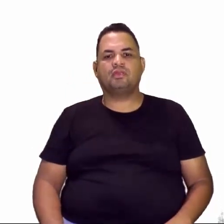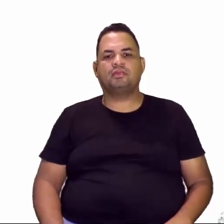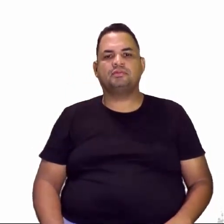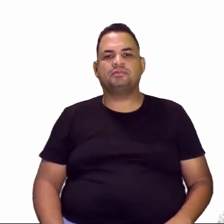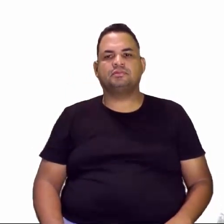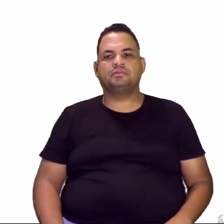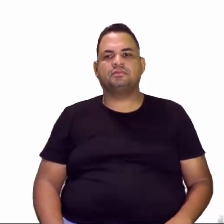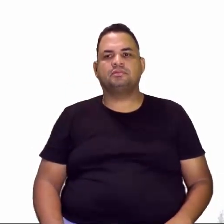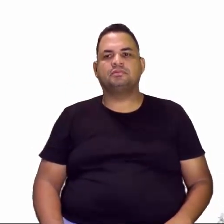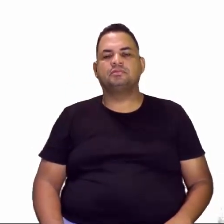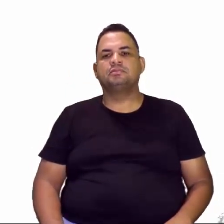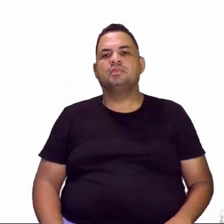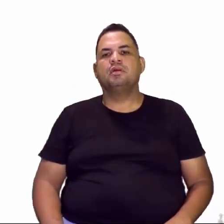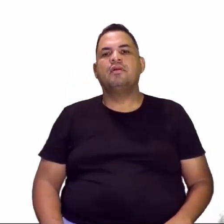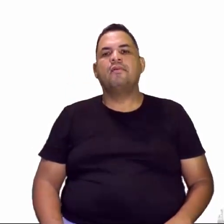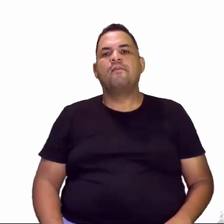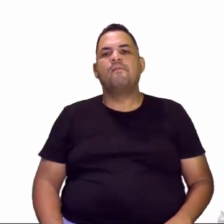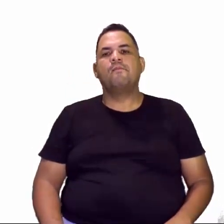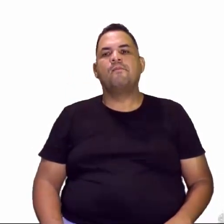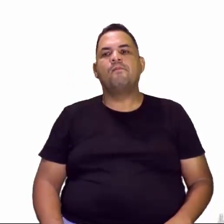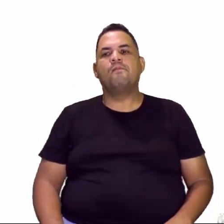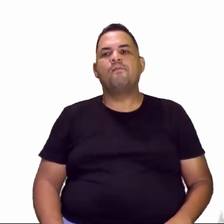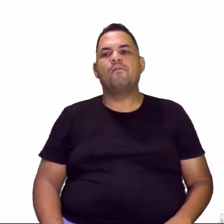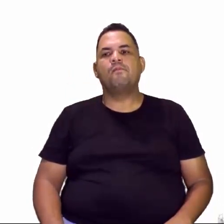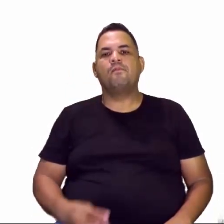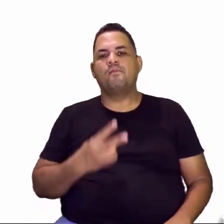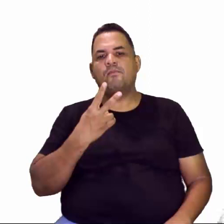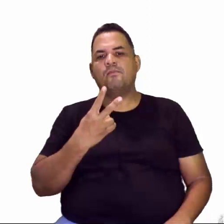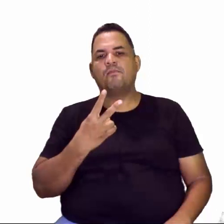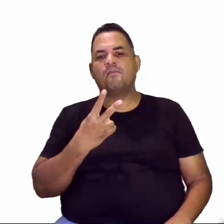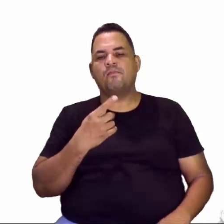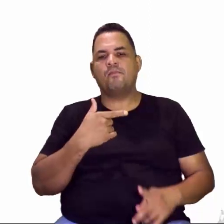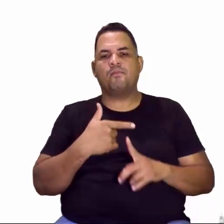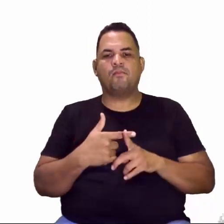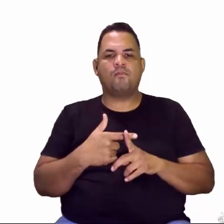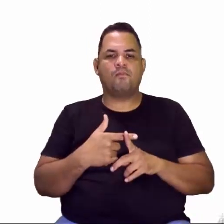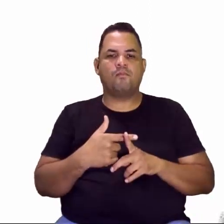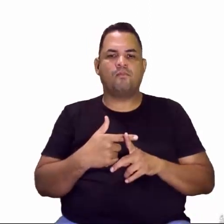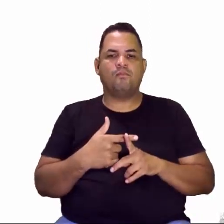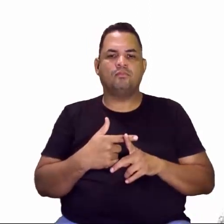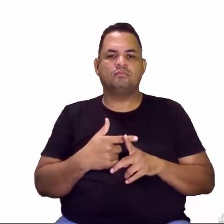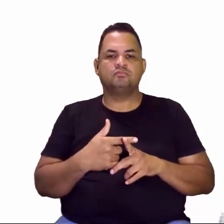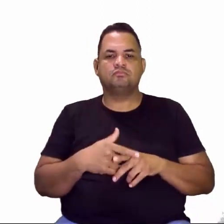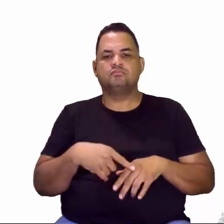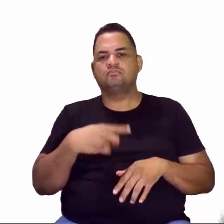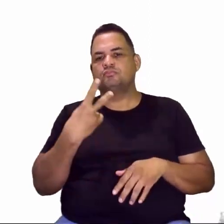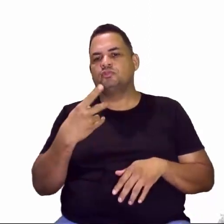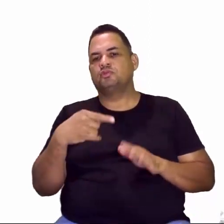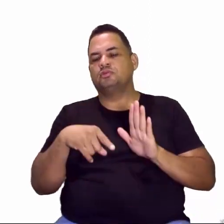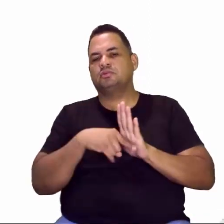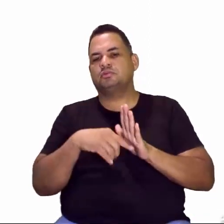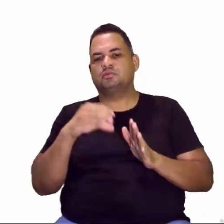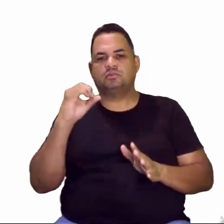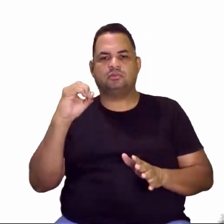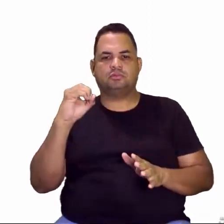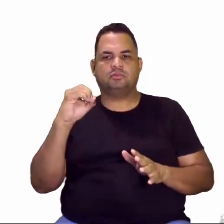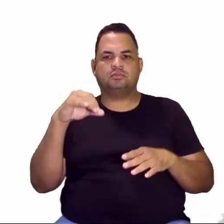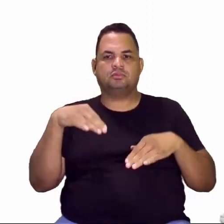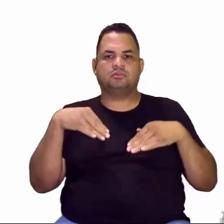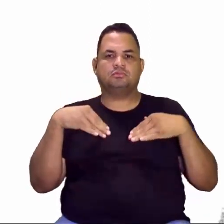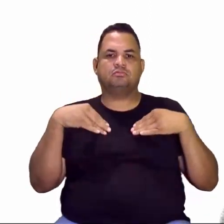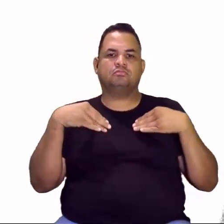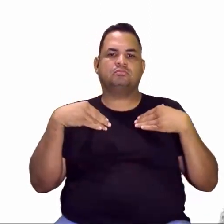é neutralizada pela outra, não é? 2 positivos com 2 negativos dá 0.